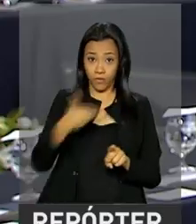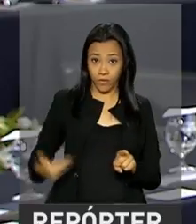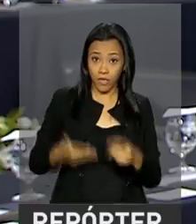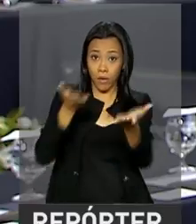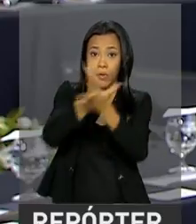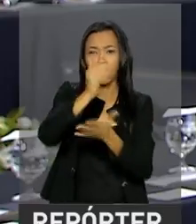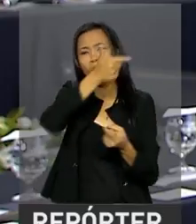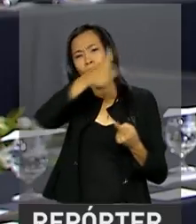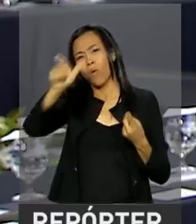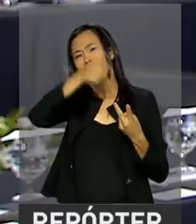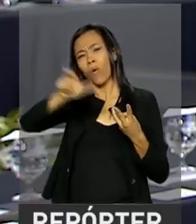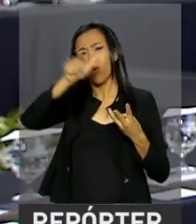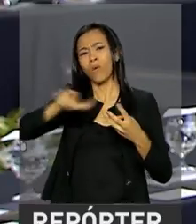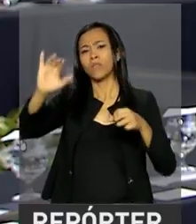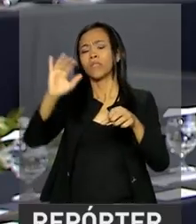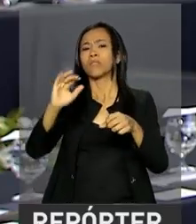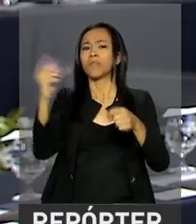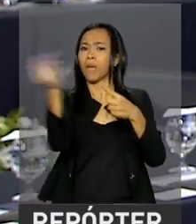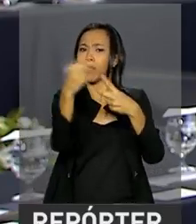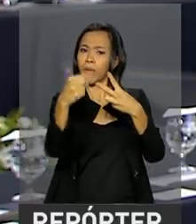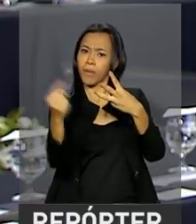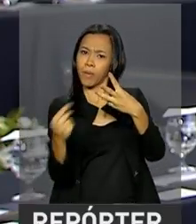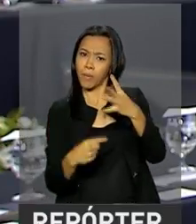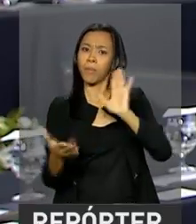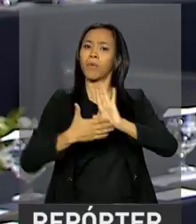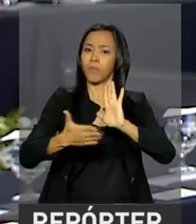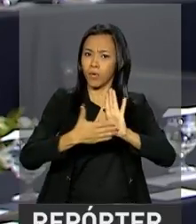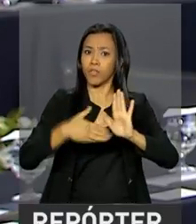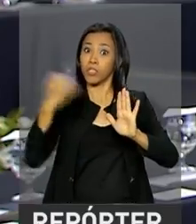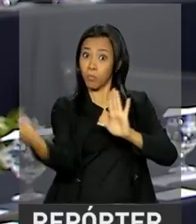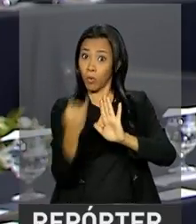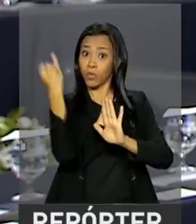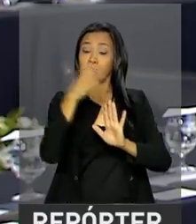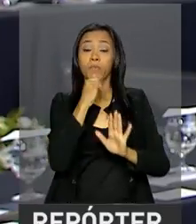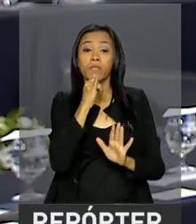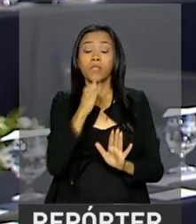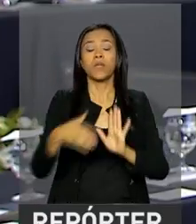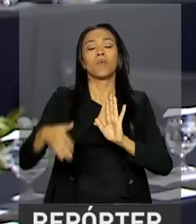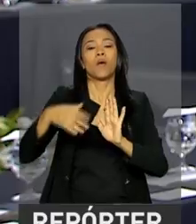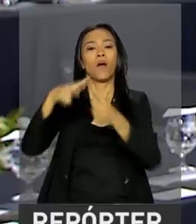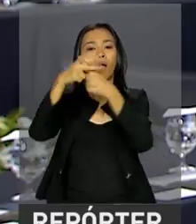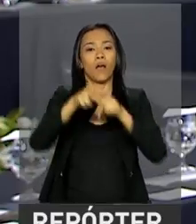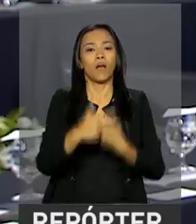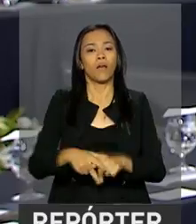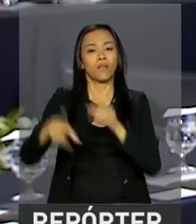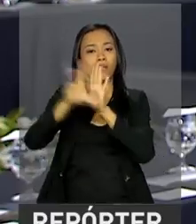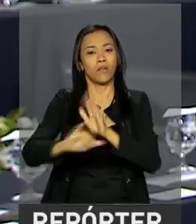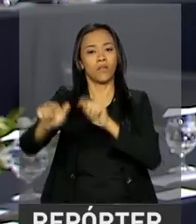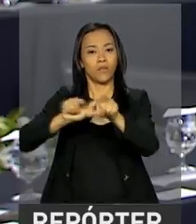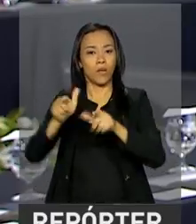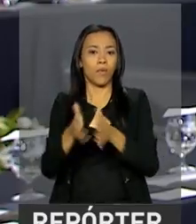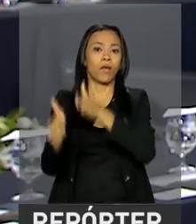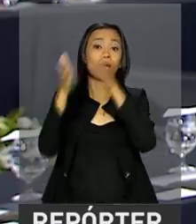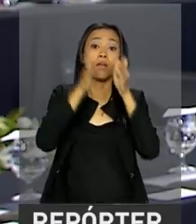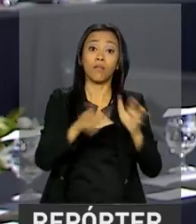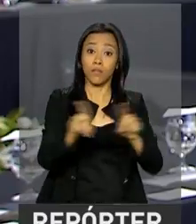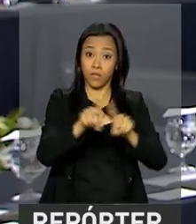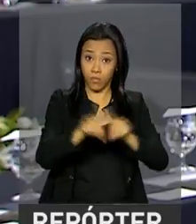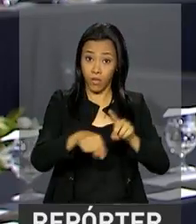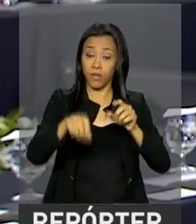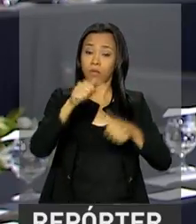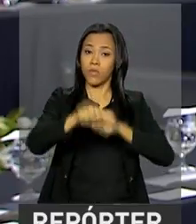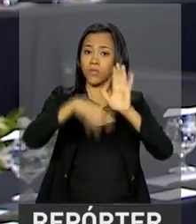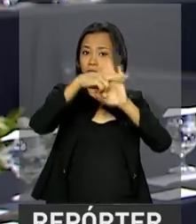outras medidas, outras reformas importantes. A gente pode citar aí a modernização da legislação trabalhista e também a reforma da Previdência,